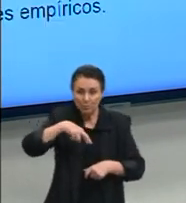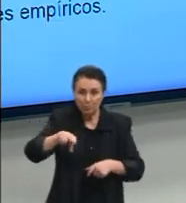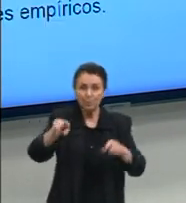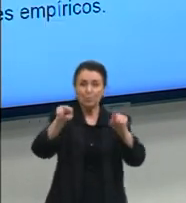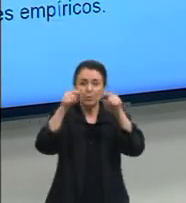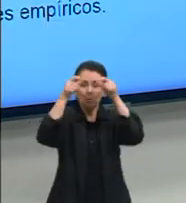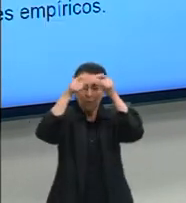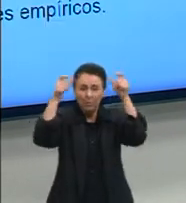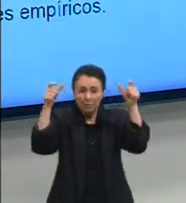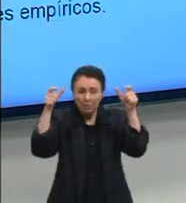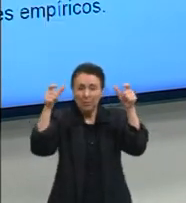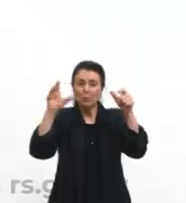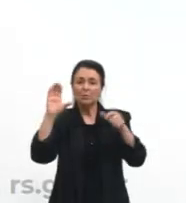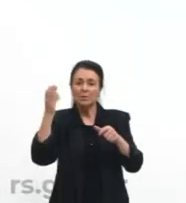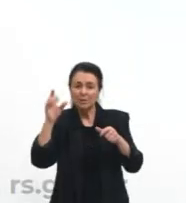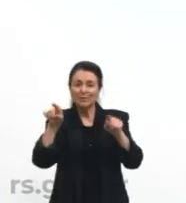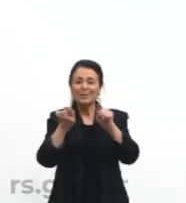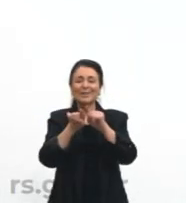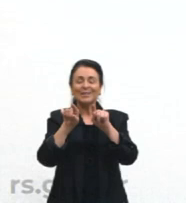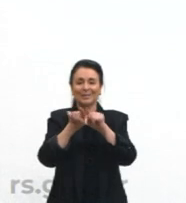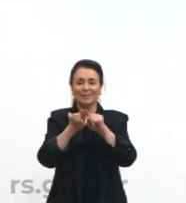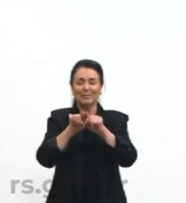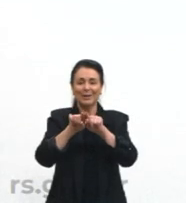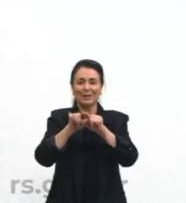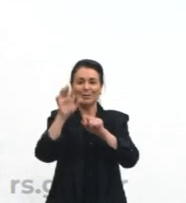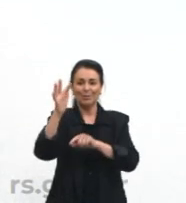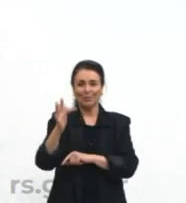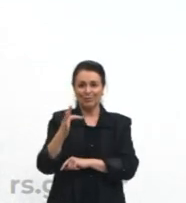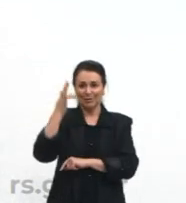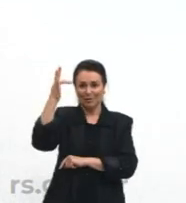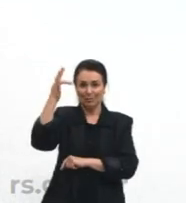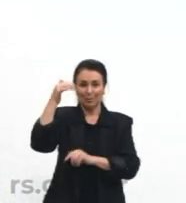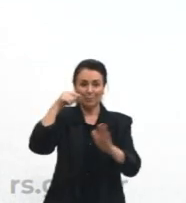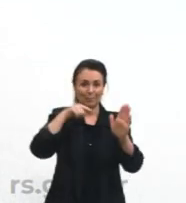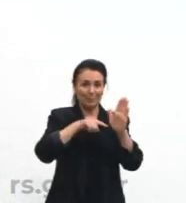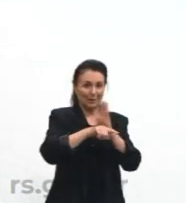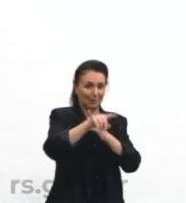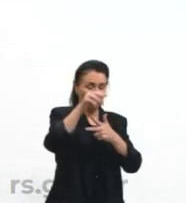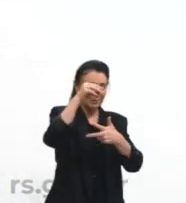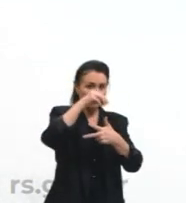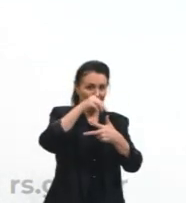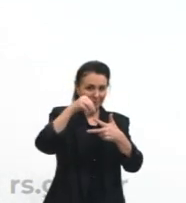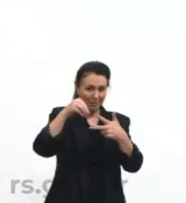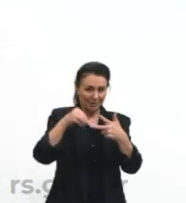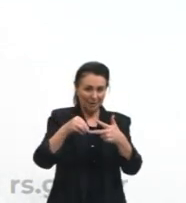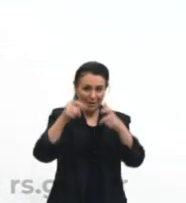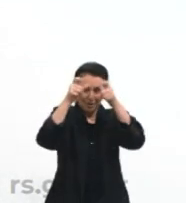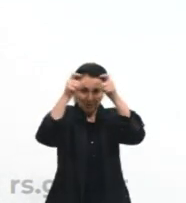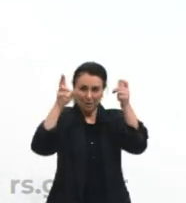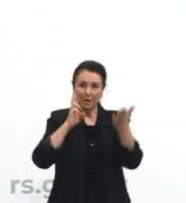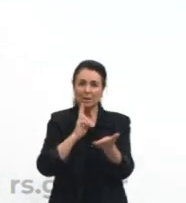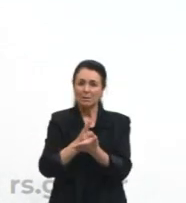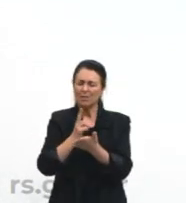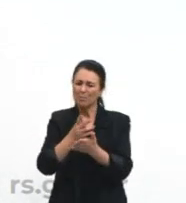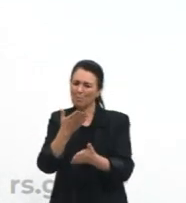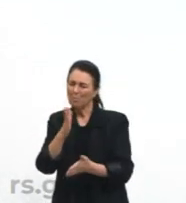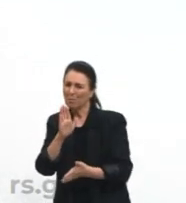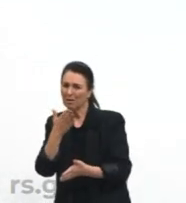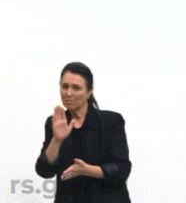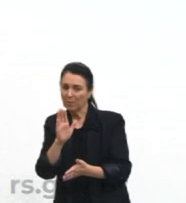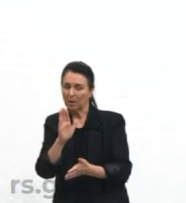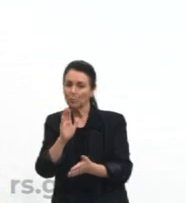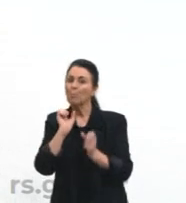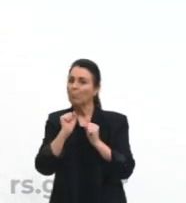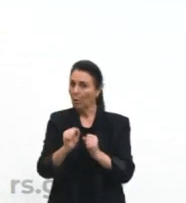o conhecimento filosófico para encerrar eu trago uma questão do Enem Olha o conhecimento é sempre é por cimado